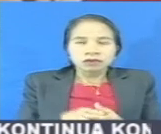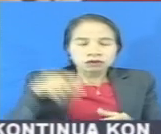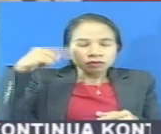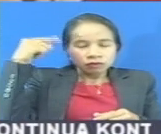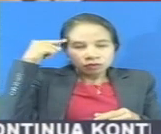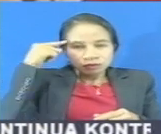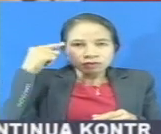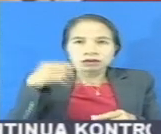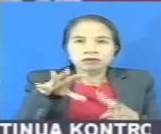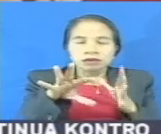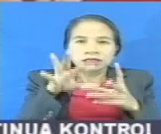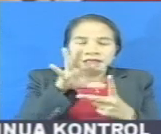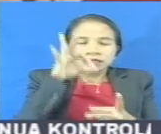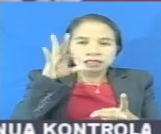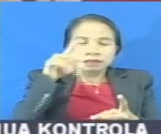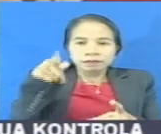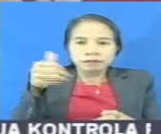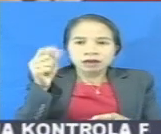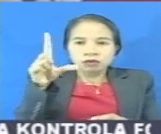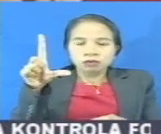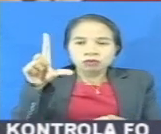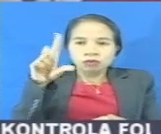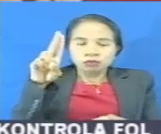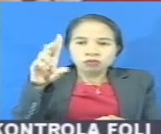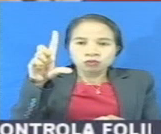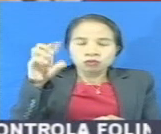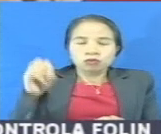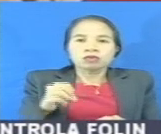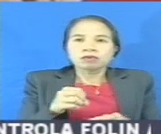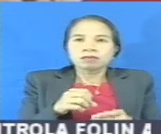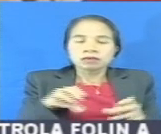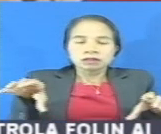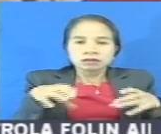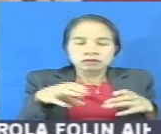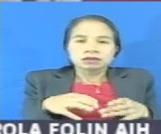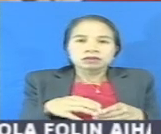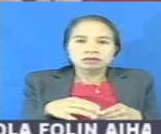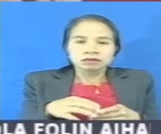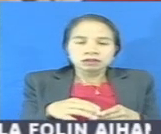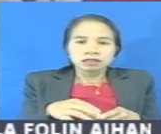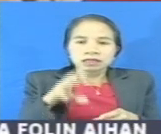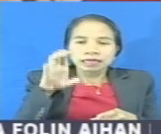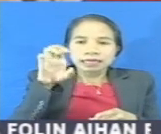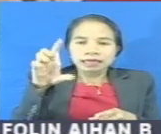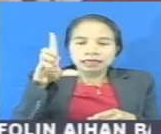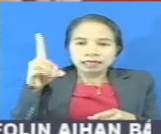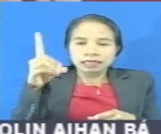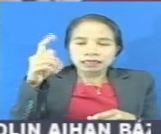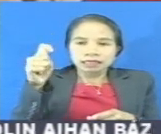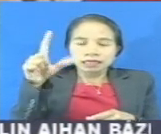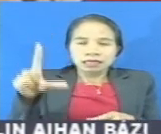Governo nomeou Paulo da Silva para presidente do Conselho de Administração de Eletricidade de Timor-Leste, empresa pública. Além de Nemos,